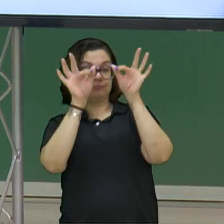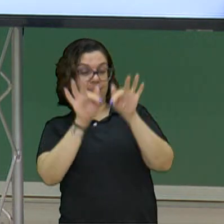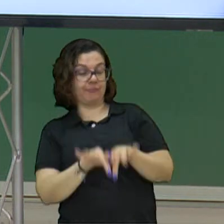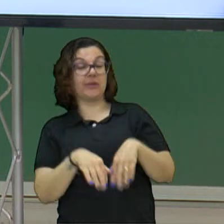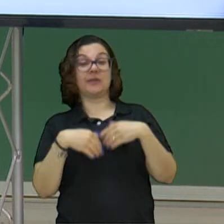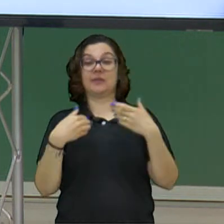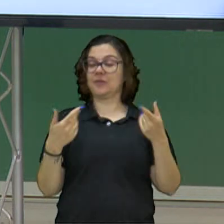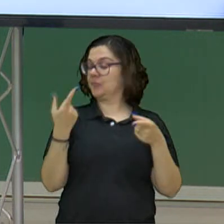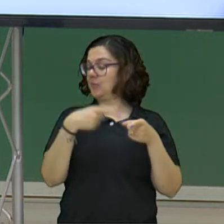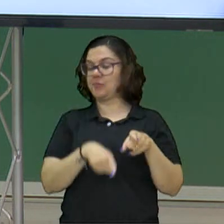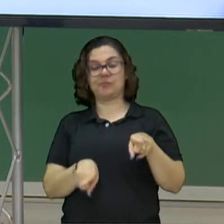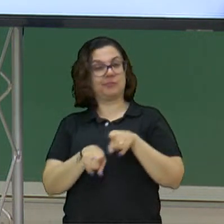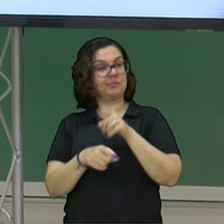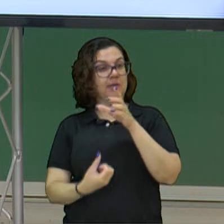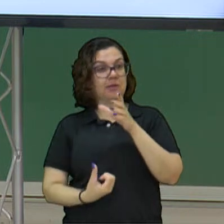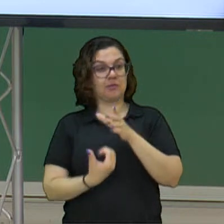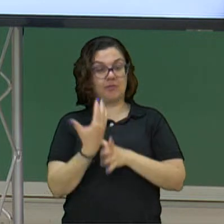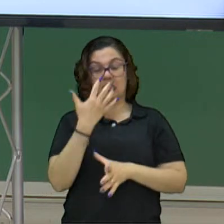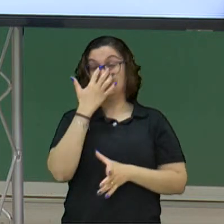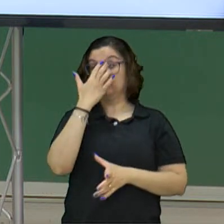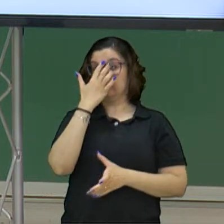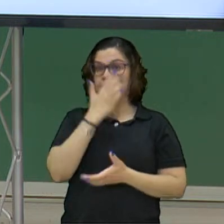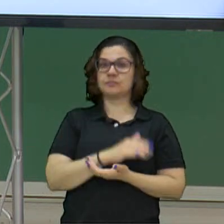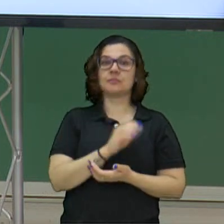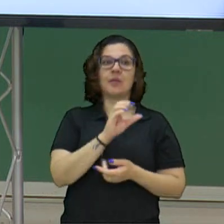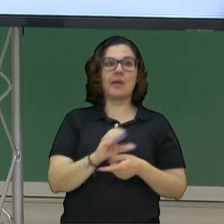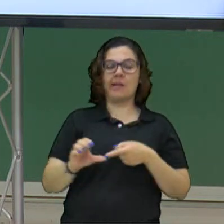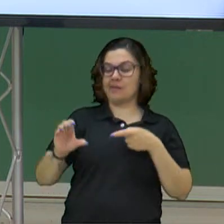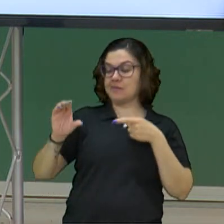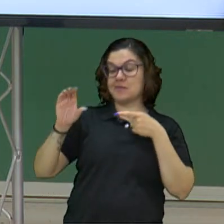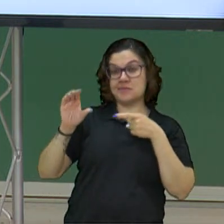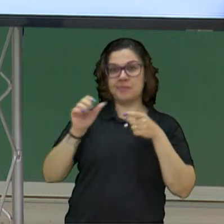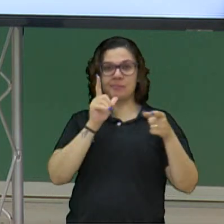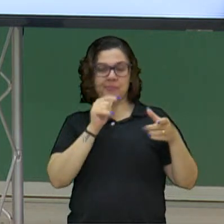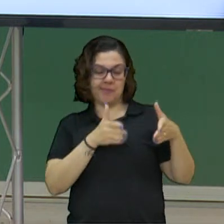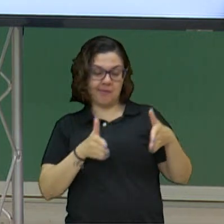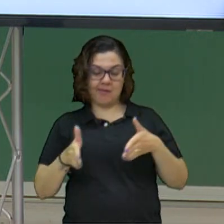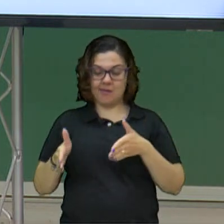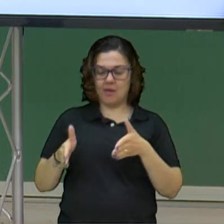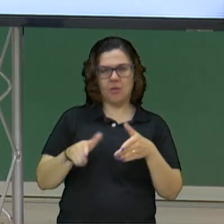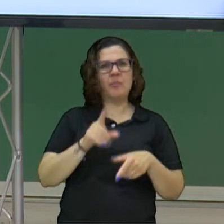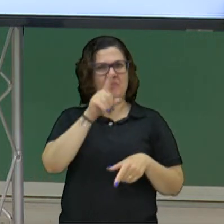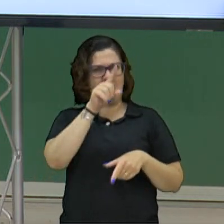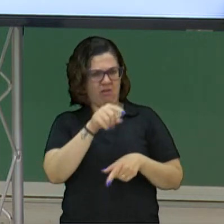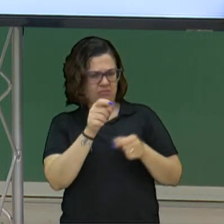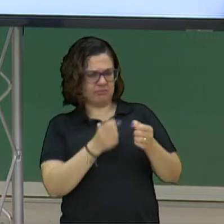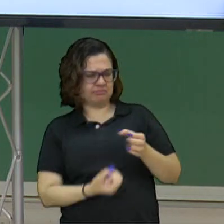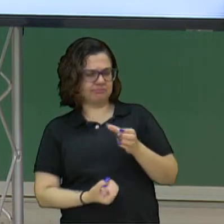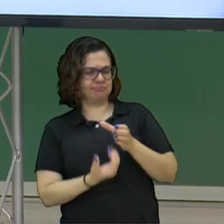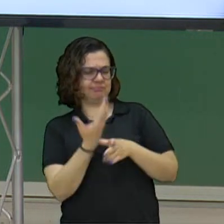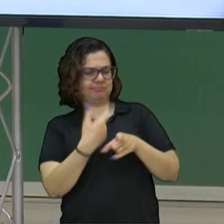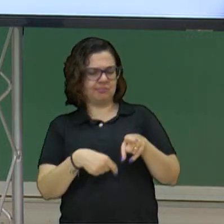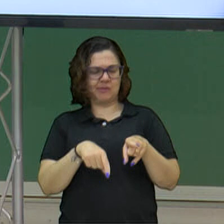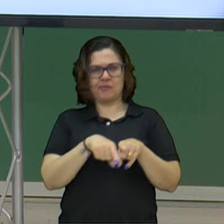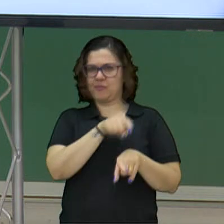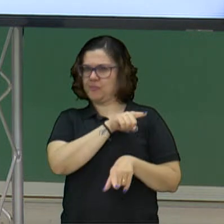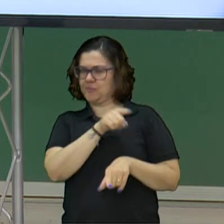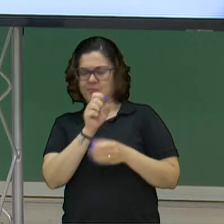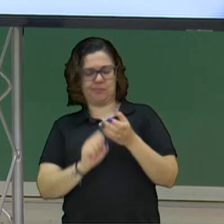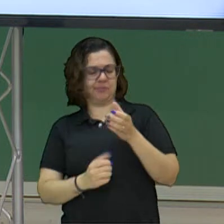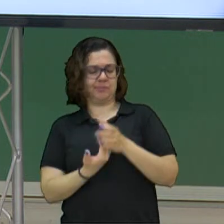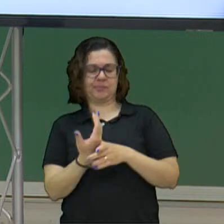é não renovável temos na letra c a água um curso d'água aqui e a água é renovável ou não